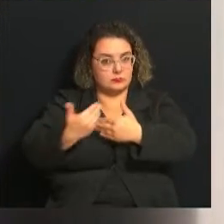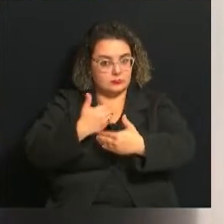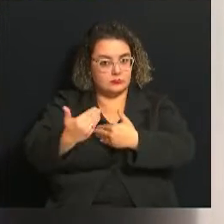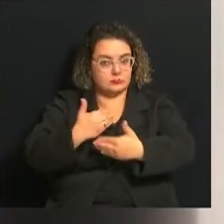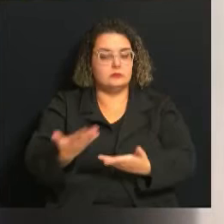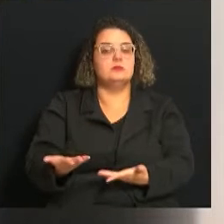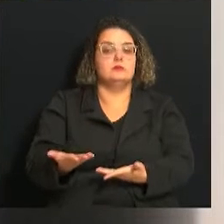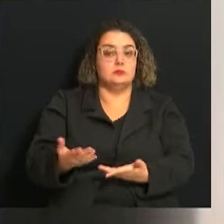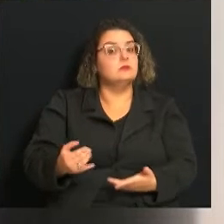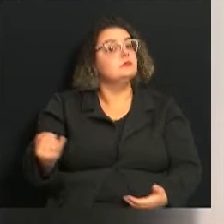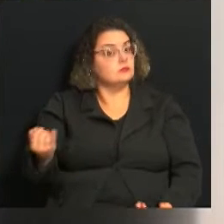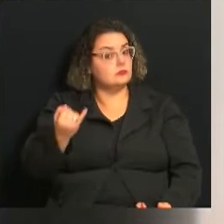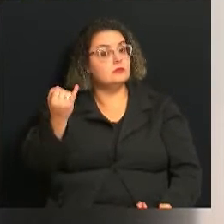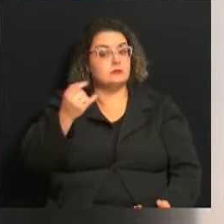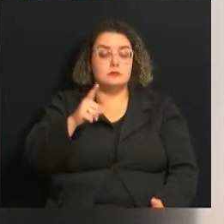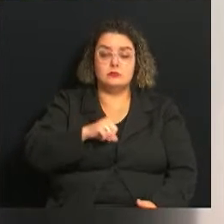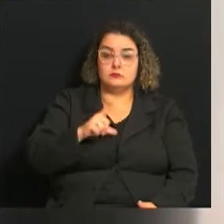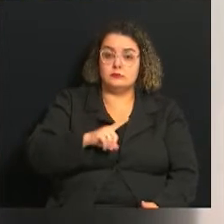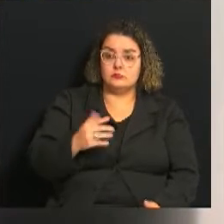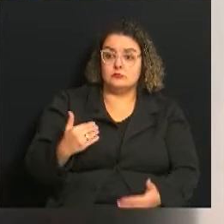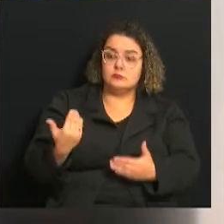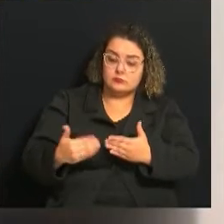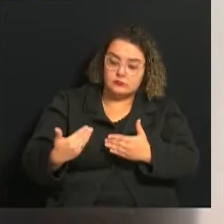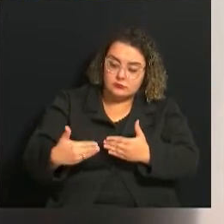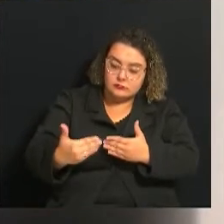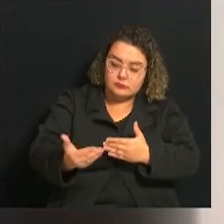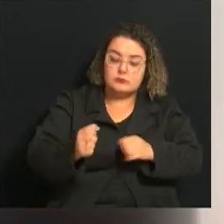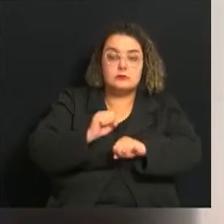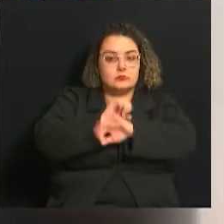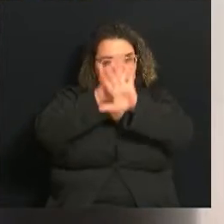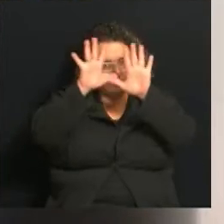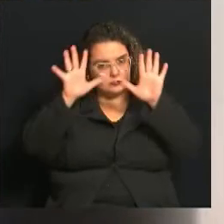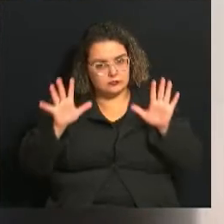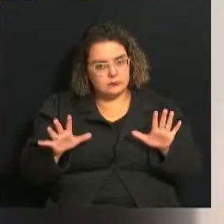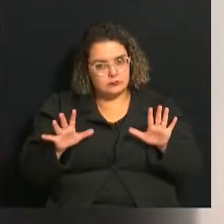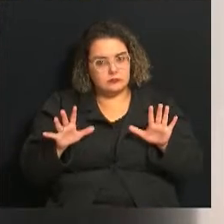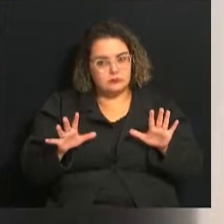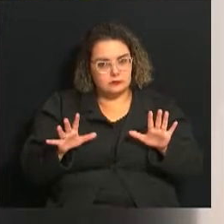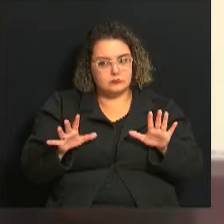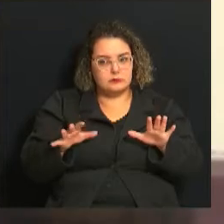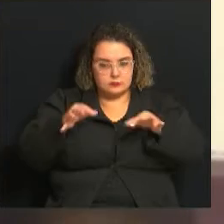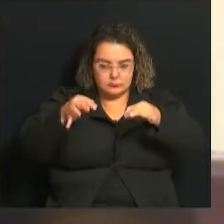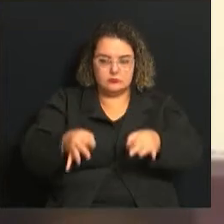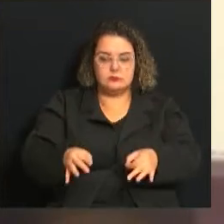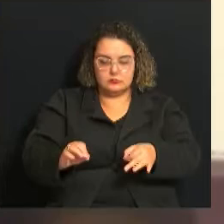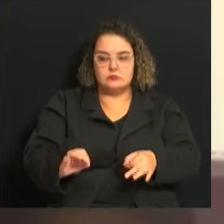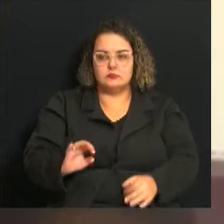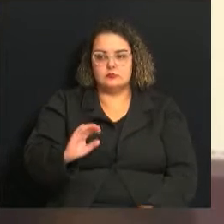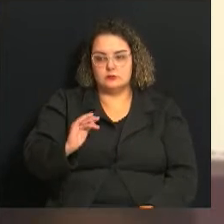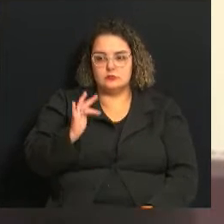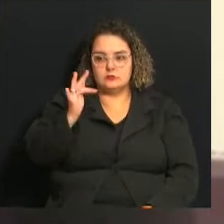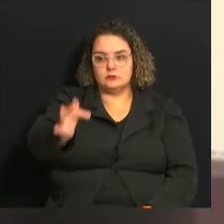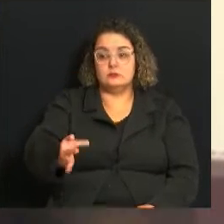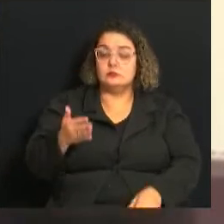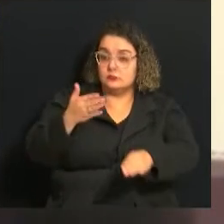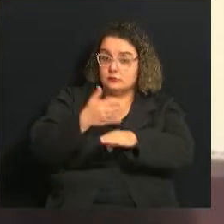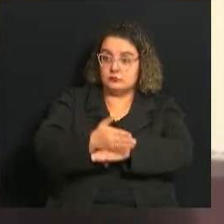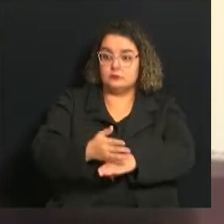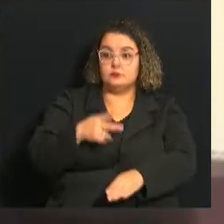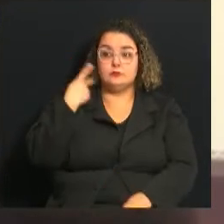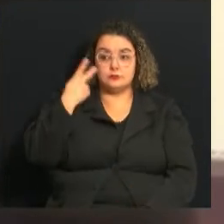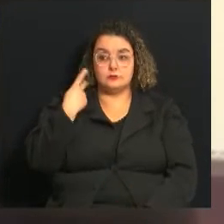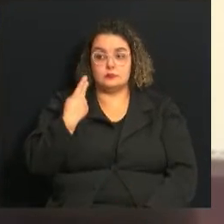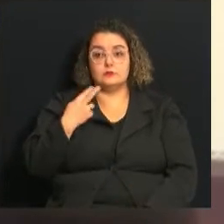para que a gente tenha um processo transparente e que seja exitoso lá na frente. Participaram da reunião os